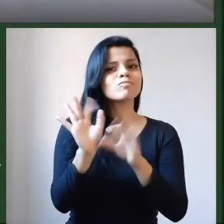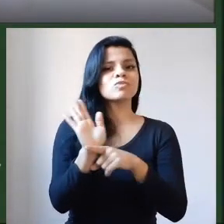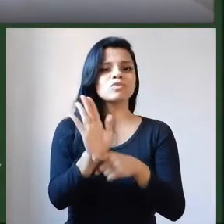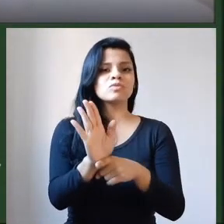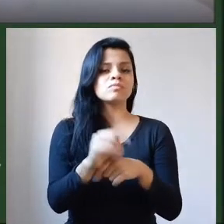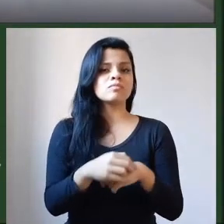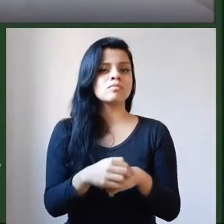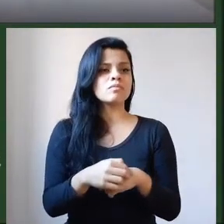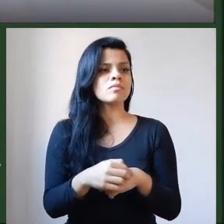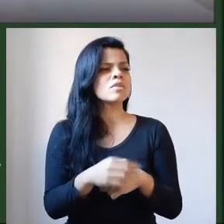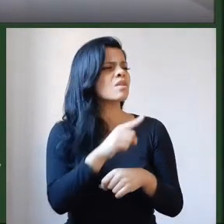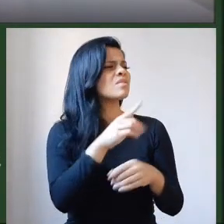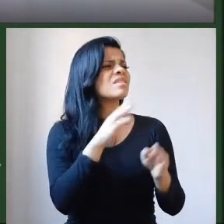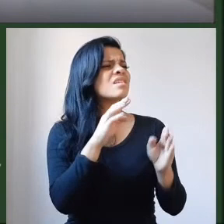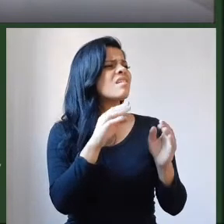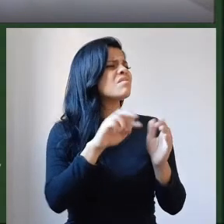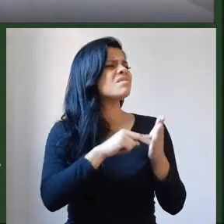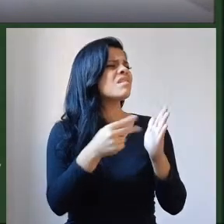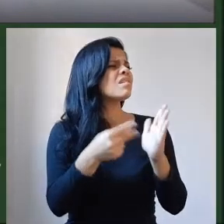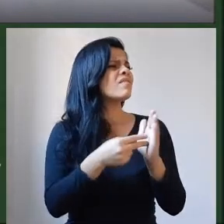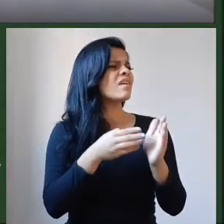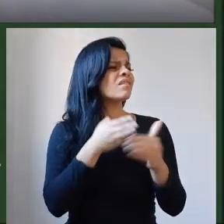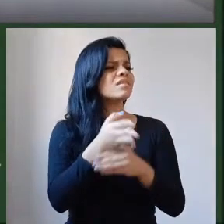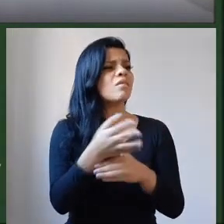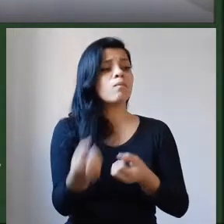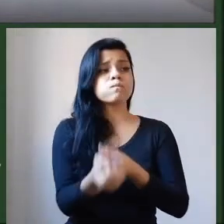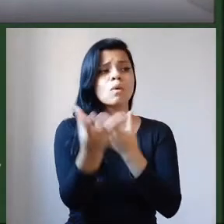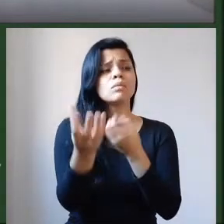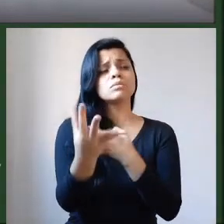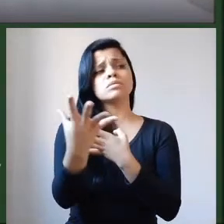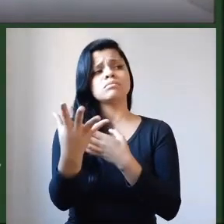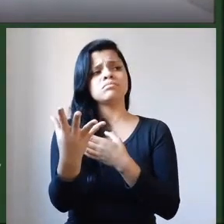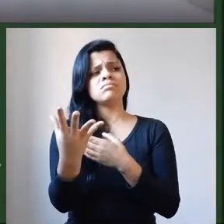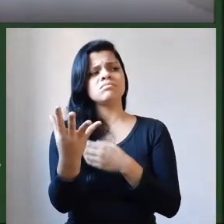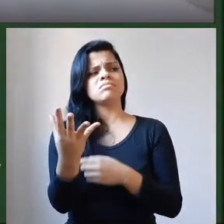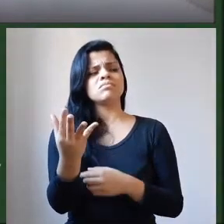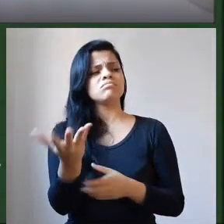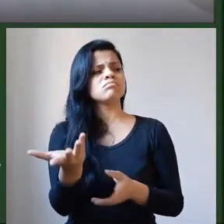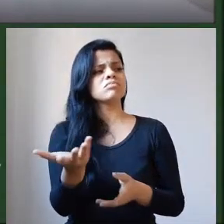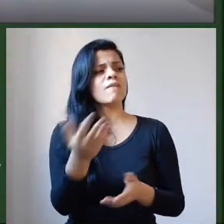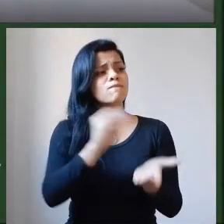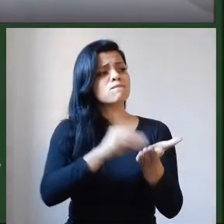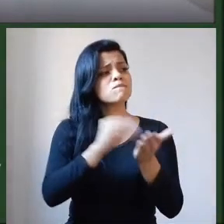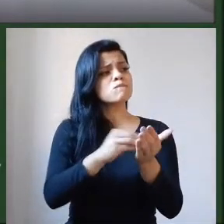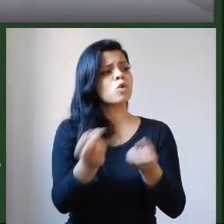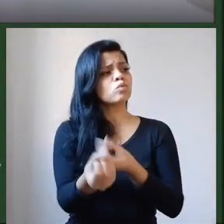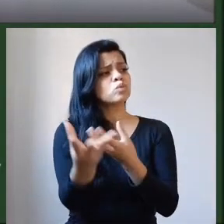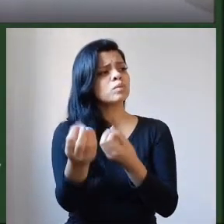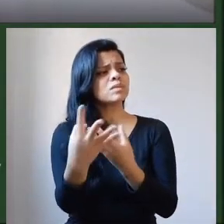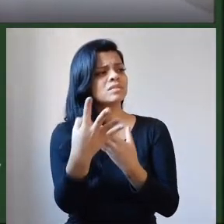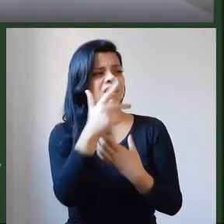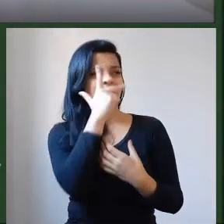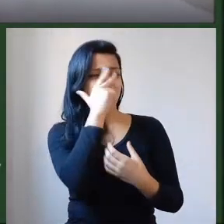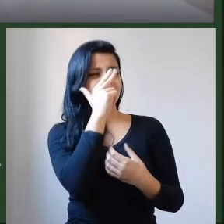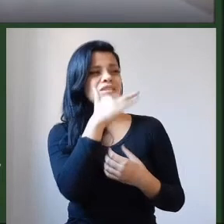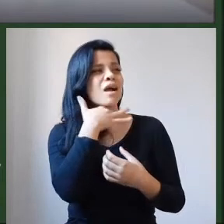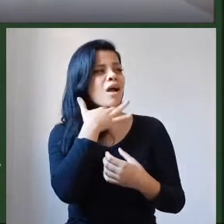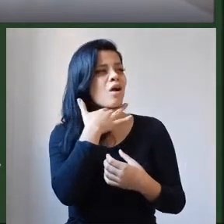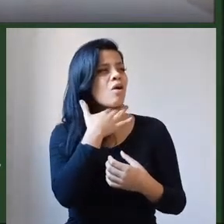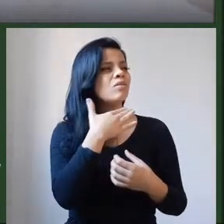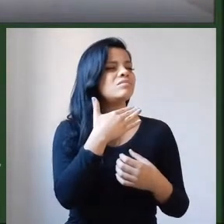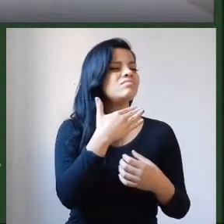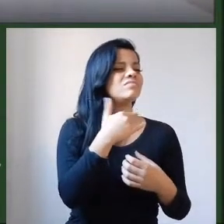pode ter impactado a situação, o seu trabalho, o seu estado emocional, seja positivamente